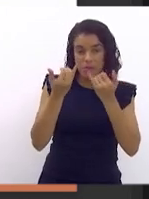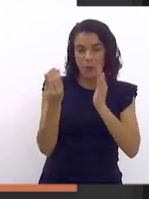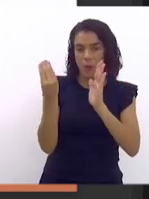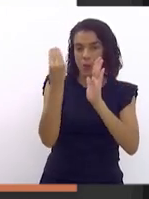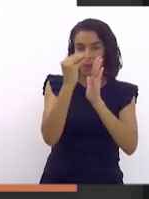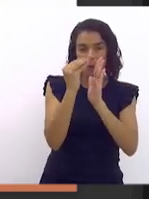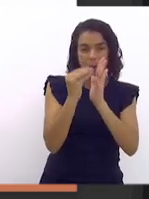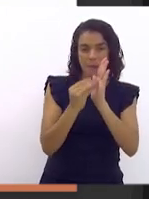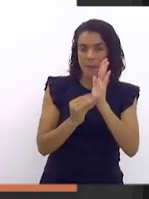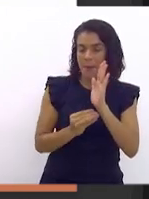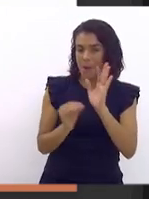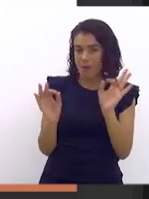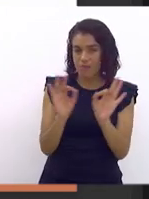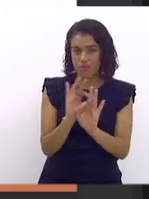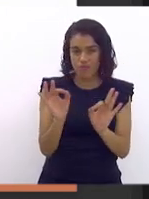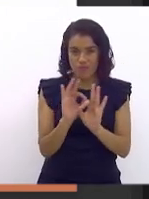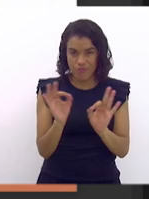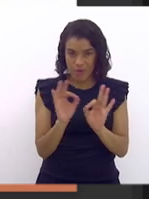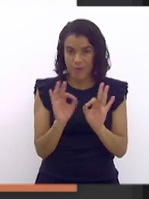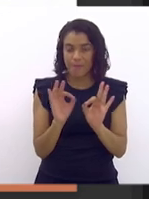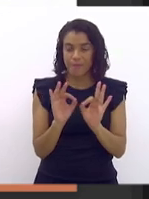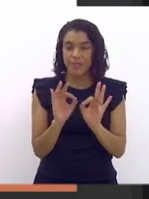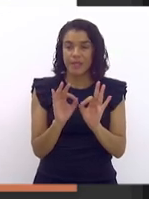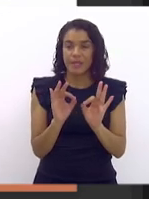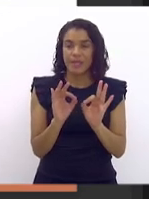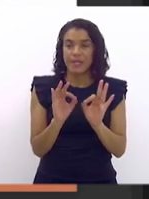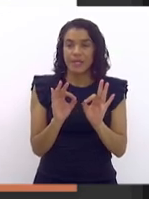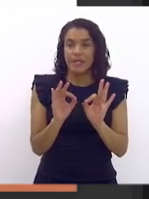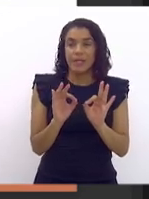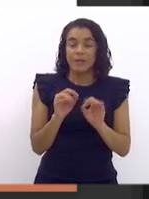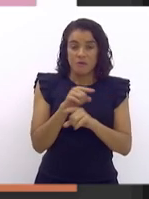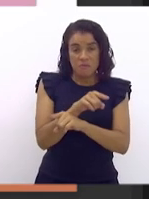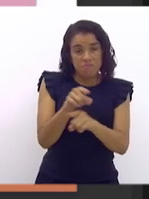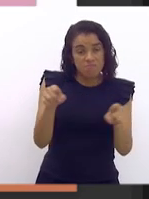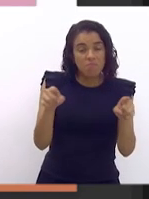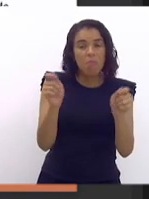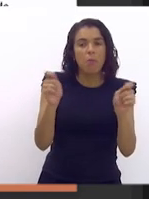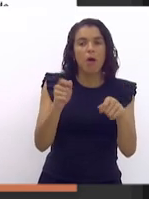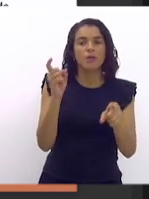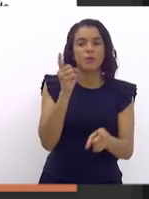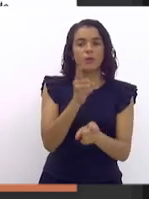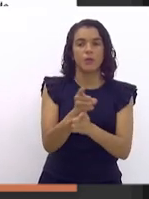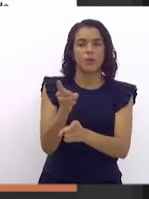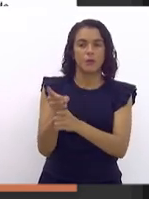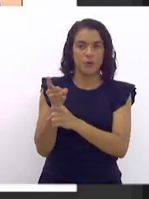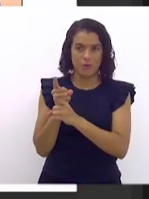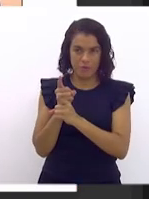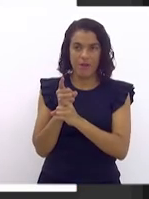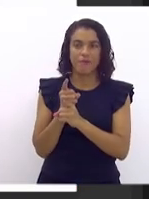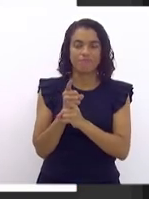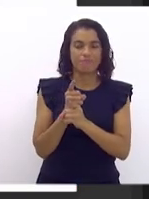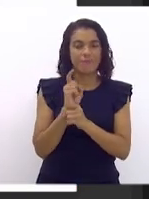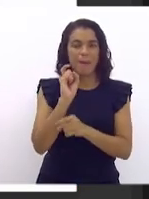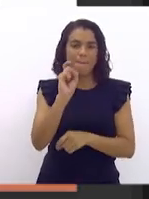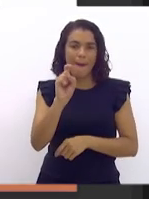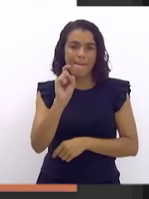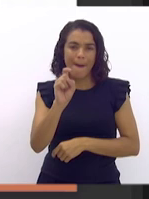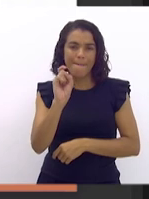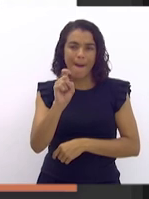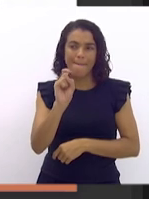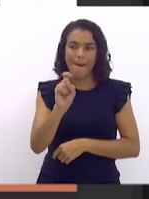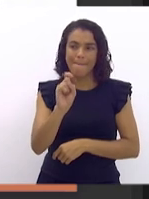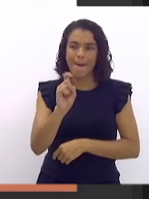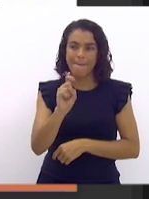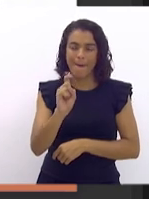coloquei no nosso nessa apresentação, mas que vocês podem encontrar aqui depois clicando neste